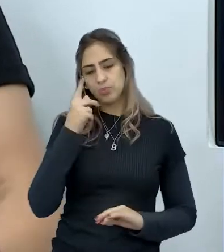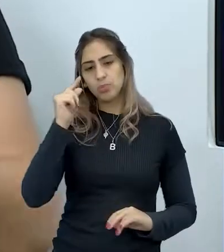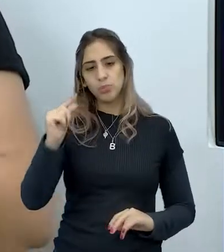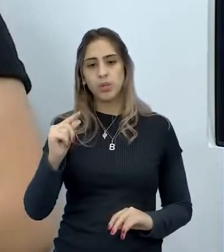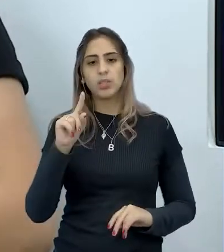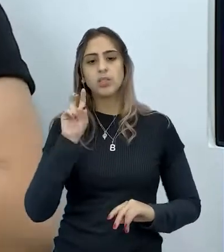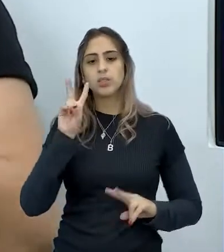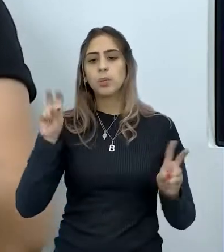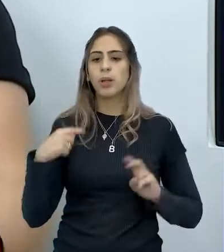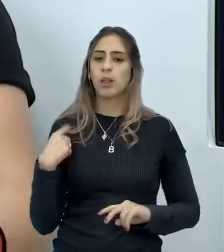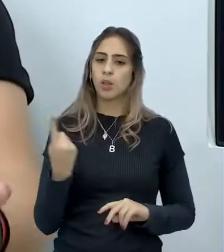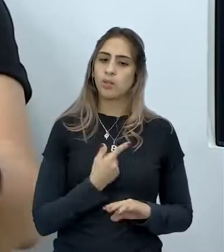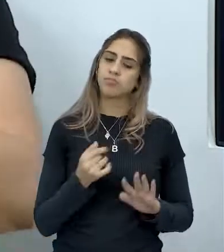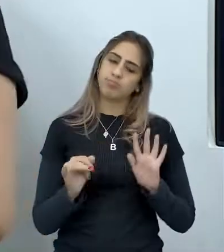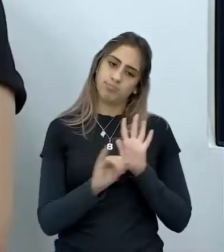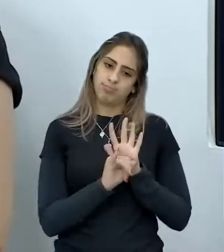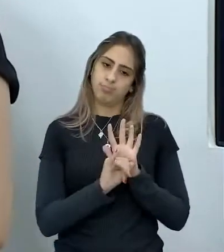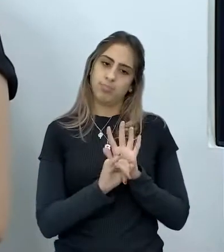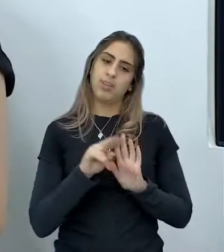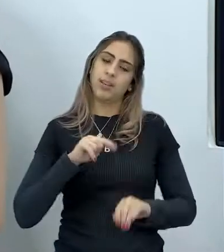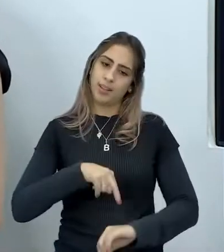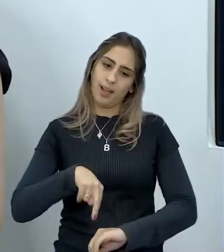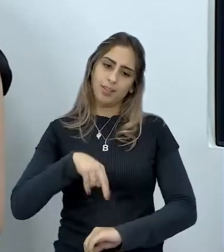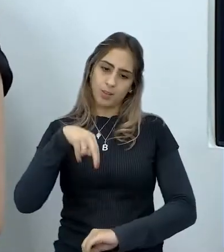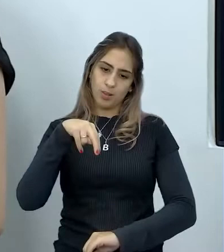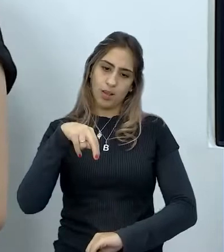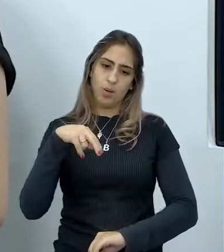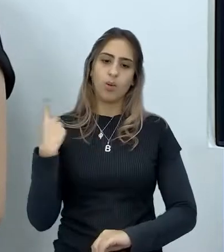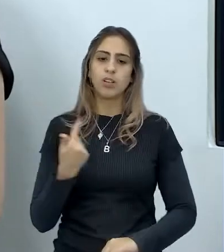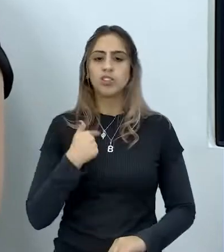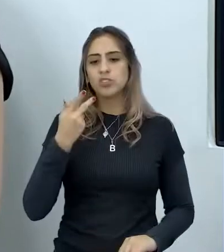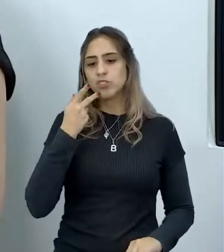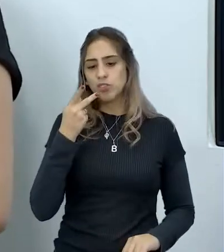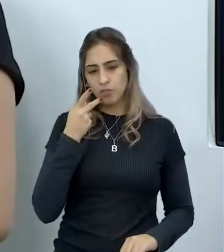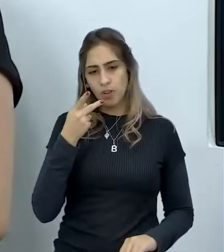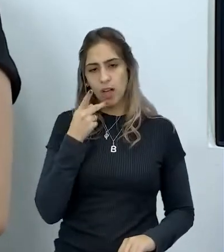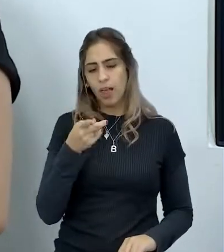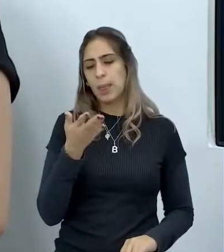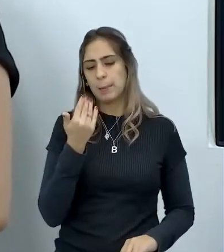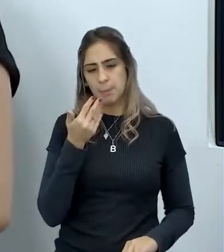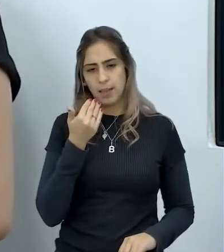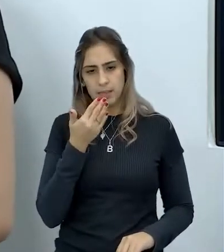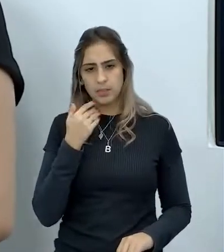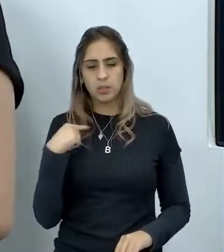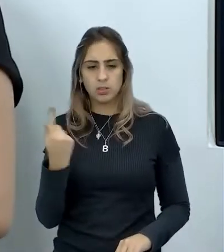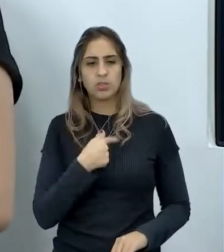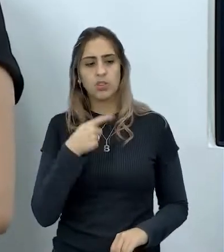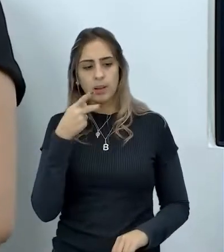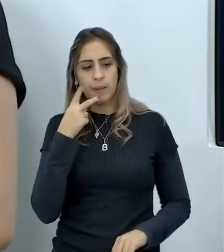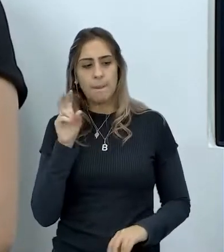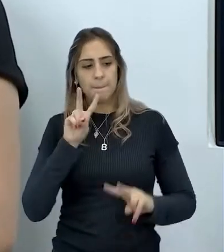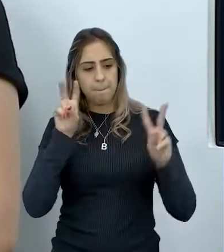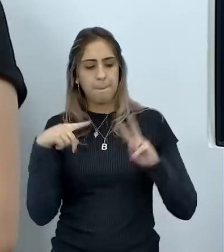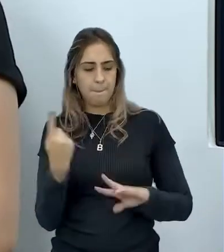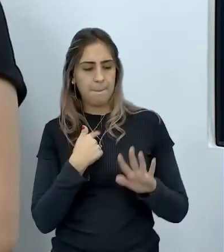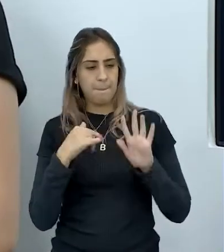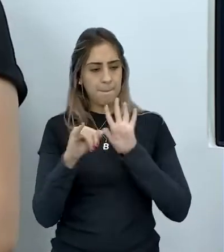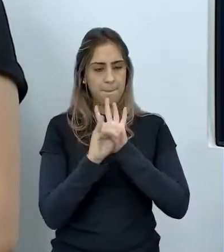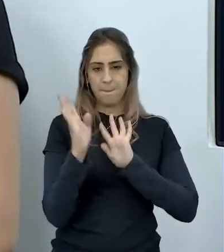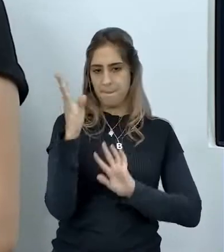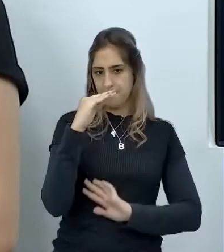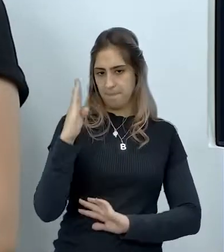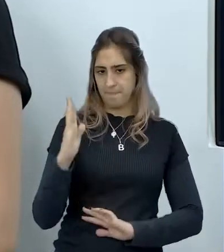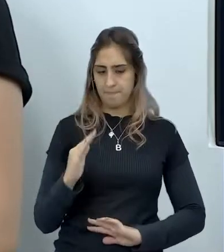sobre a nossa identidade nacional, né? Quando a gente fala sobre alimentação, quando a gente fala sobre a nossa identidade